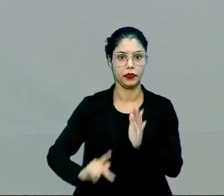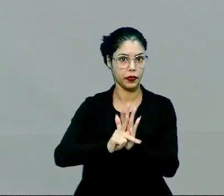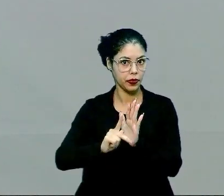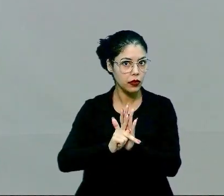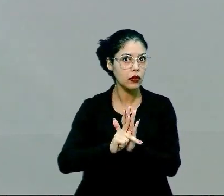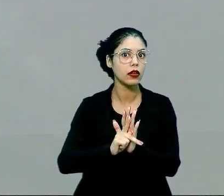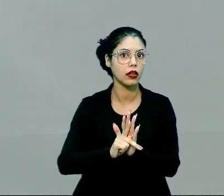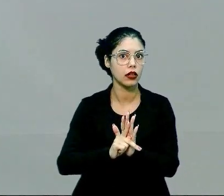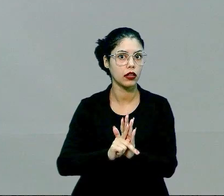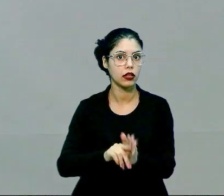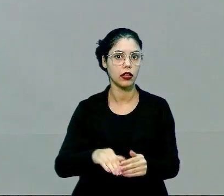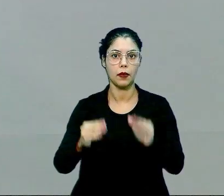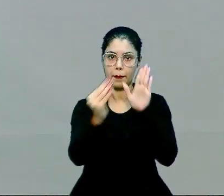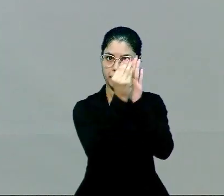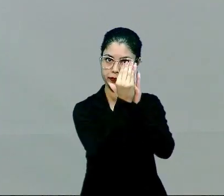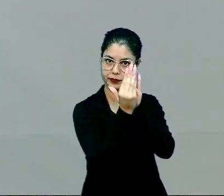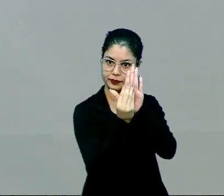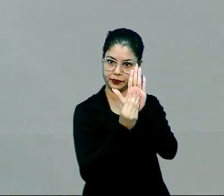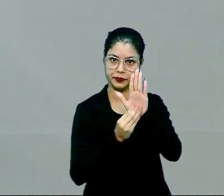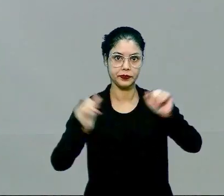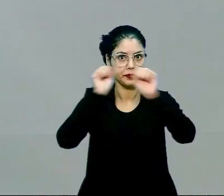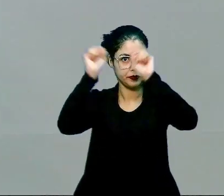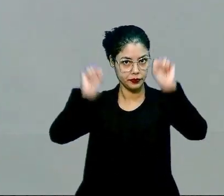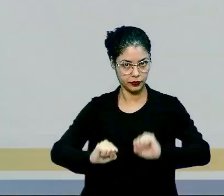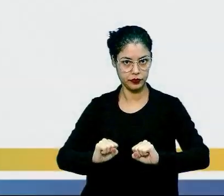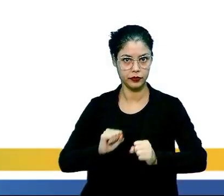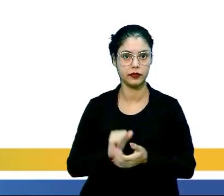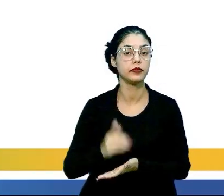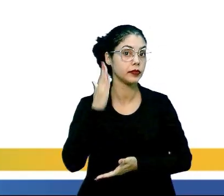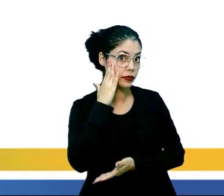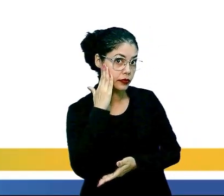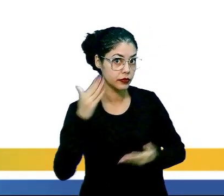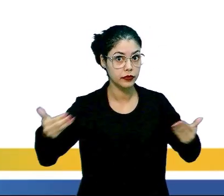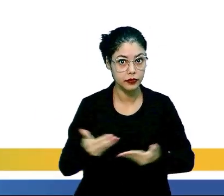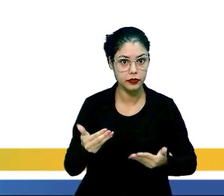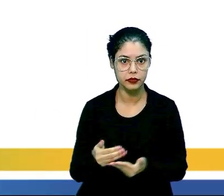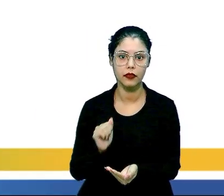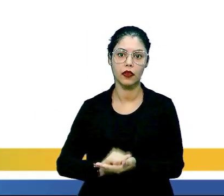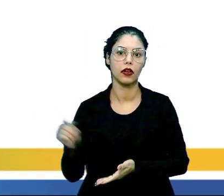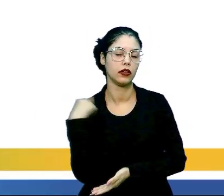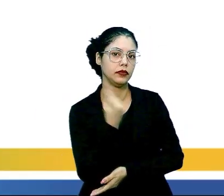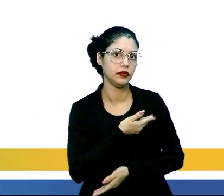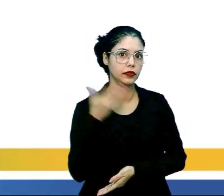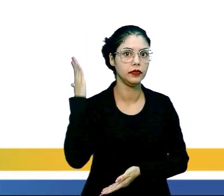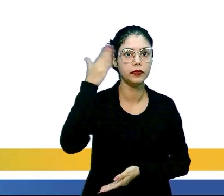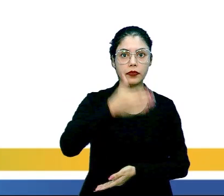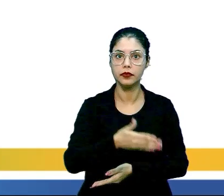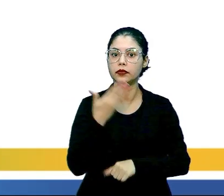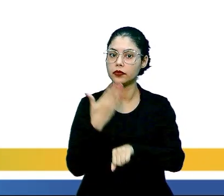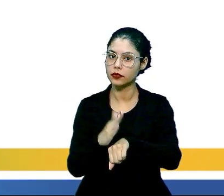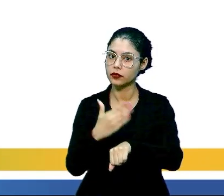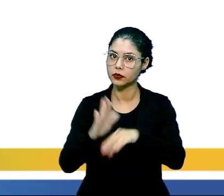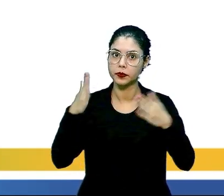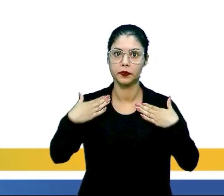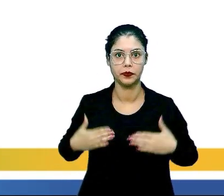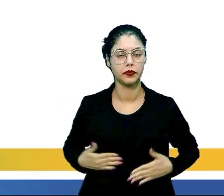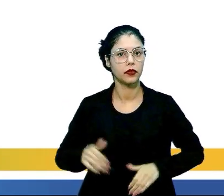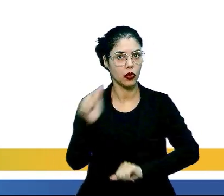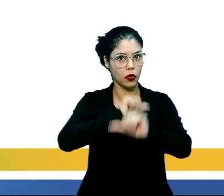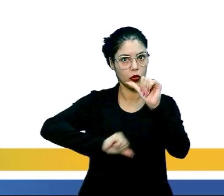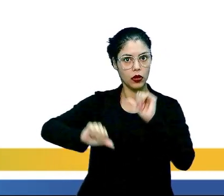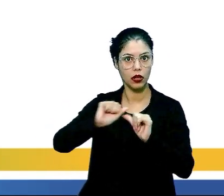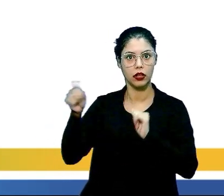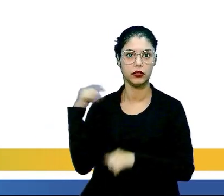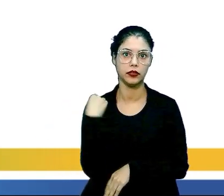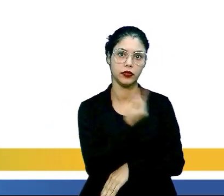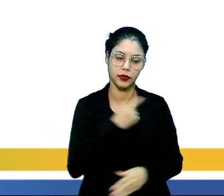atividade física padronizada, sistematizada. Compreendido isso, a gente já tem esse direcionamento para práticas corporais que posteriormente